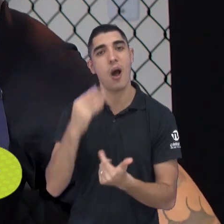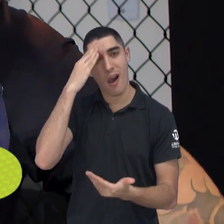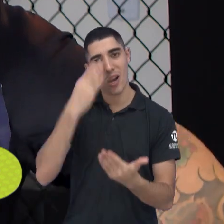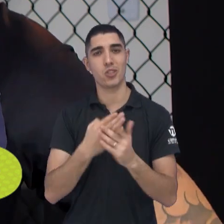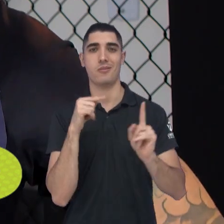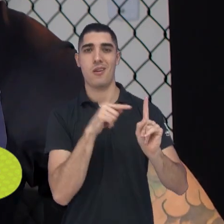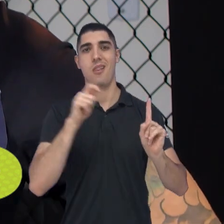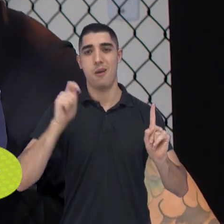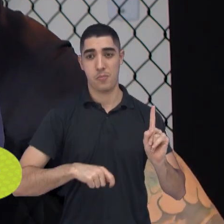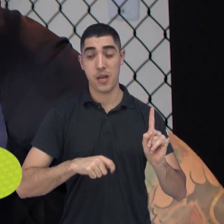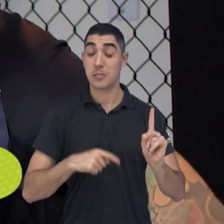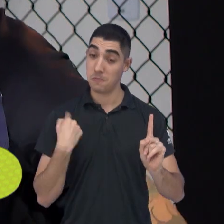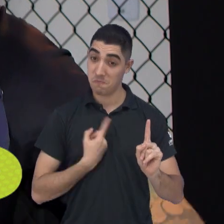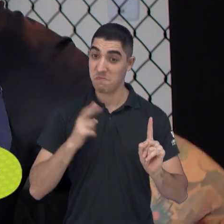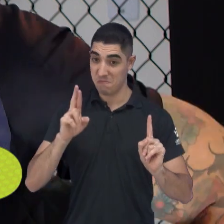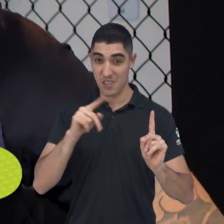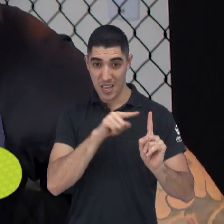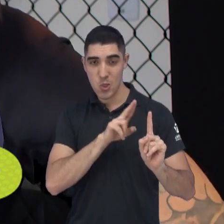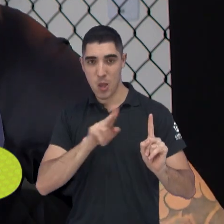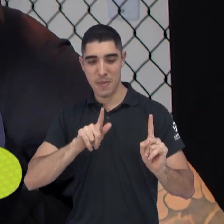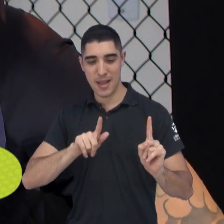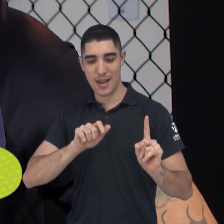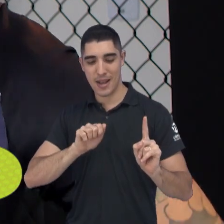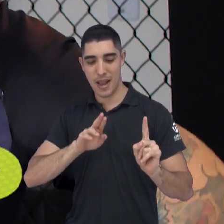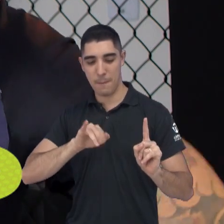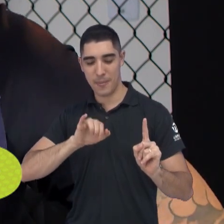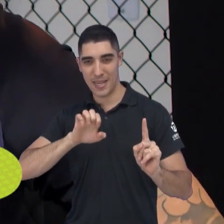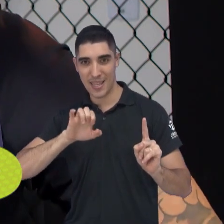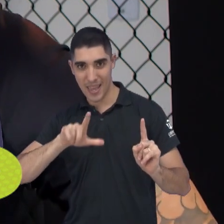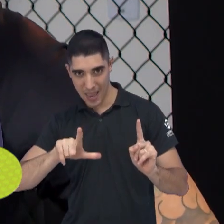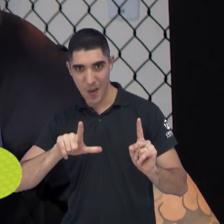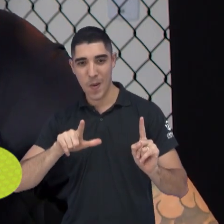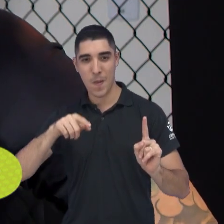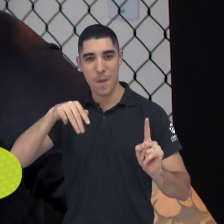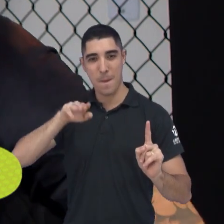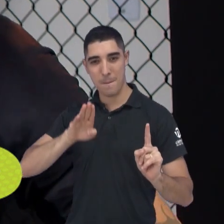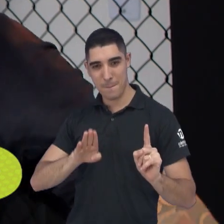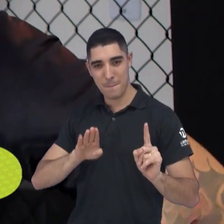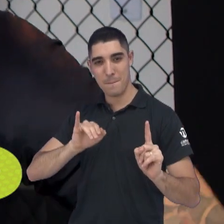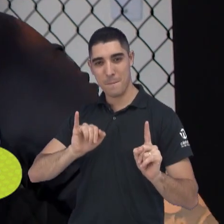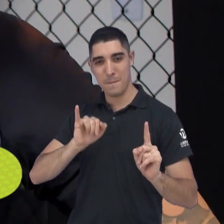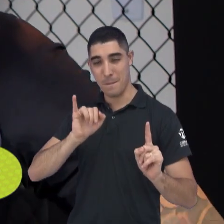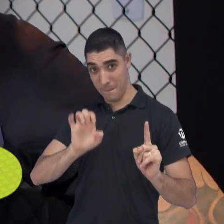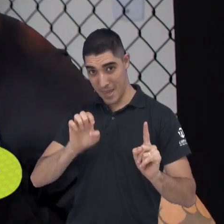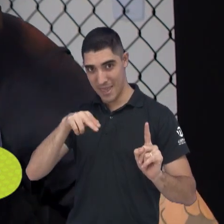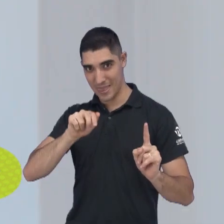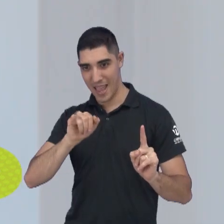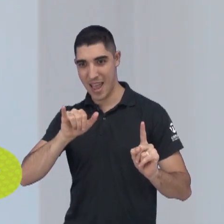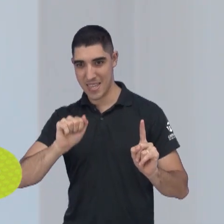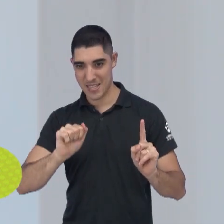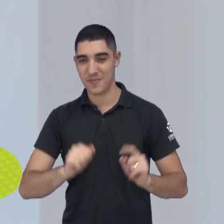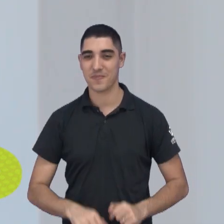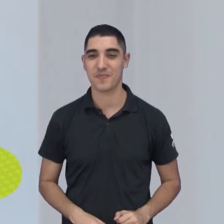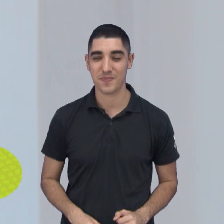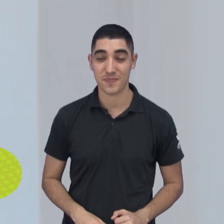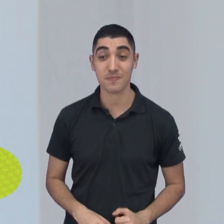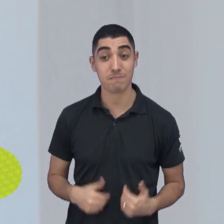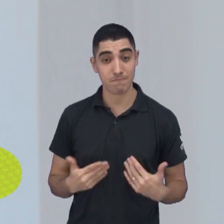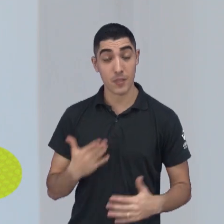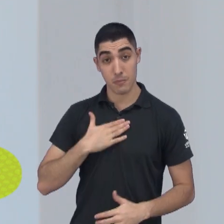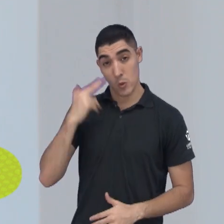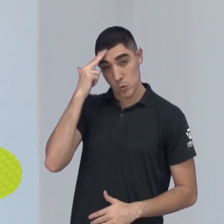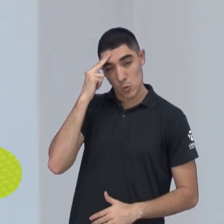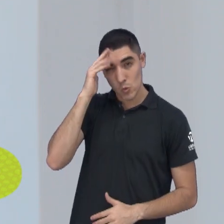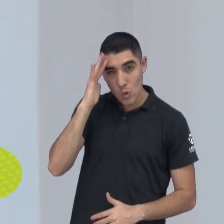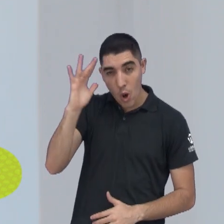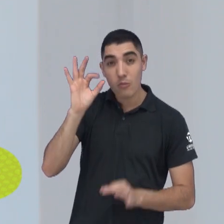vamos só esperar, vai ver muito esse nome, né? O Gabriel Melo, né? O Benaia, vocês vão conhecer muito esse nome aí pra frente. Meu sonho é ser campeão,